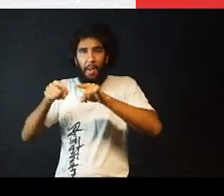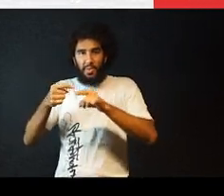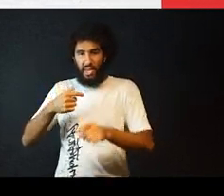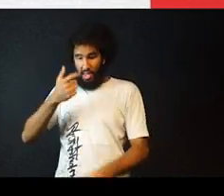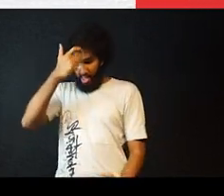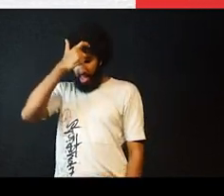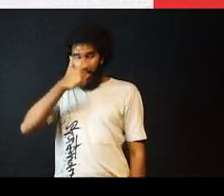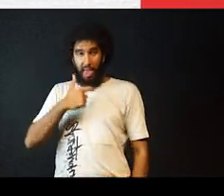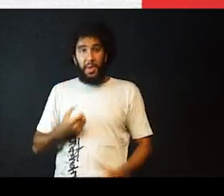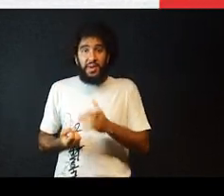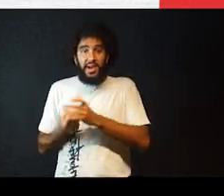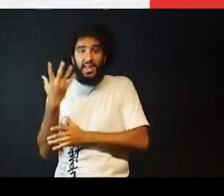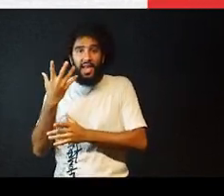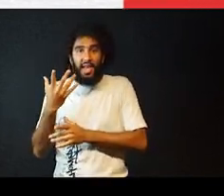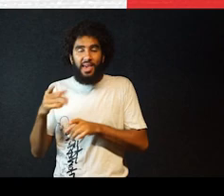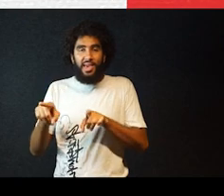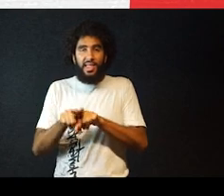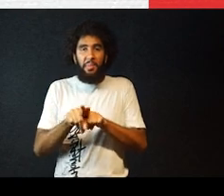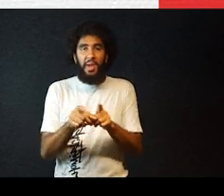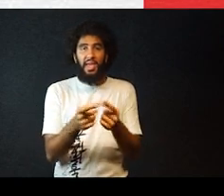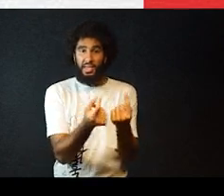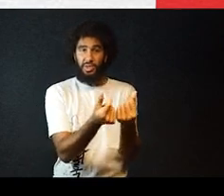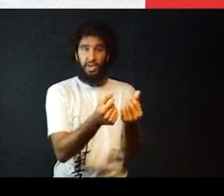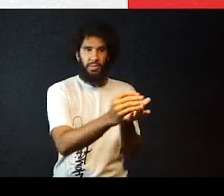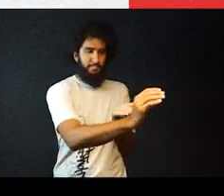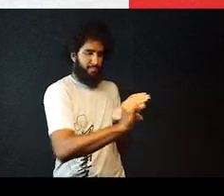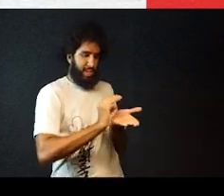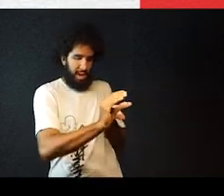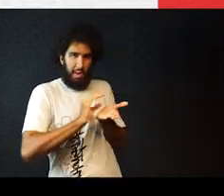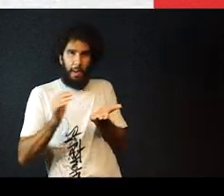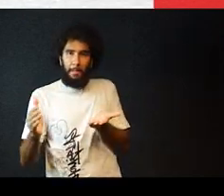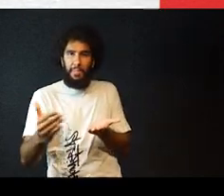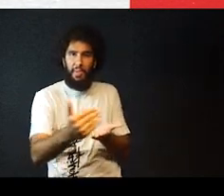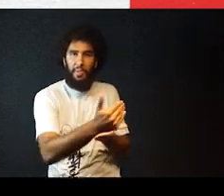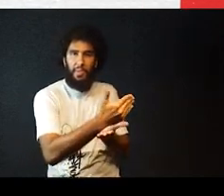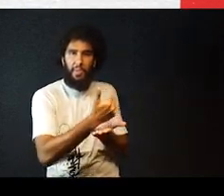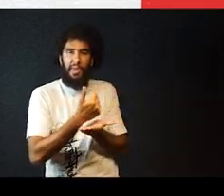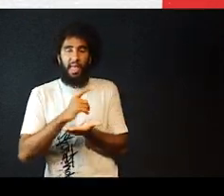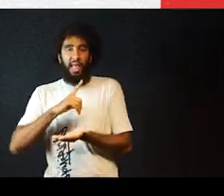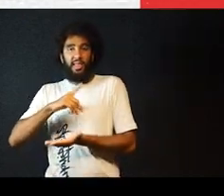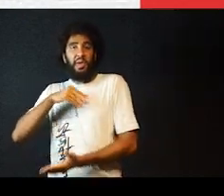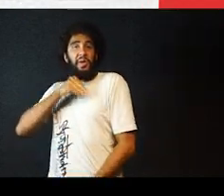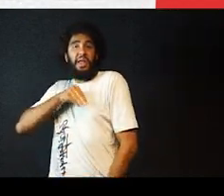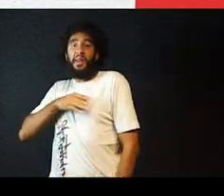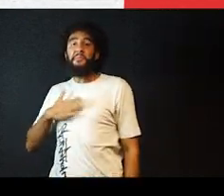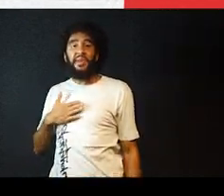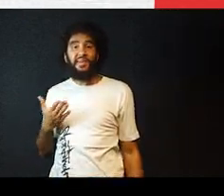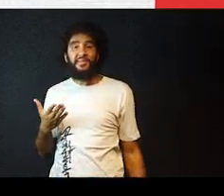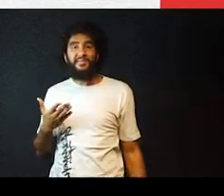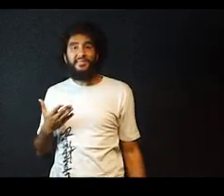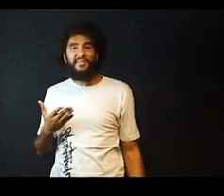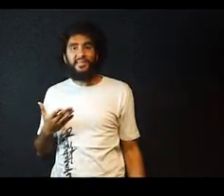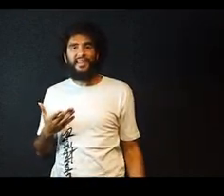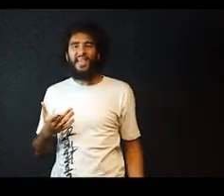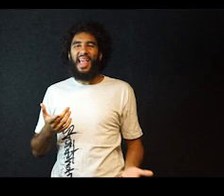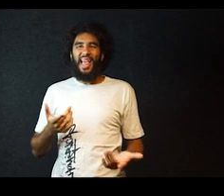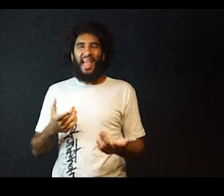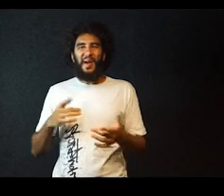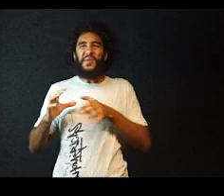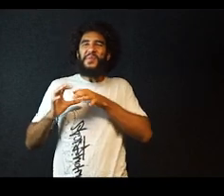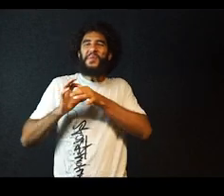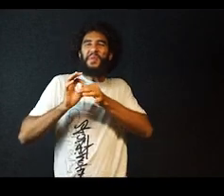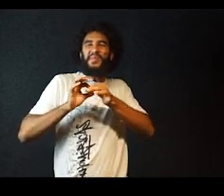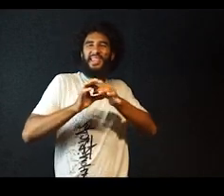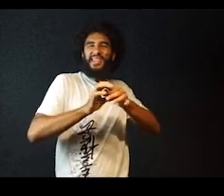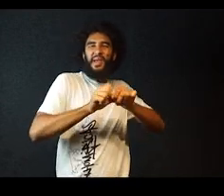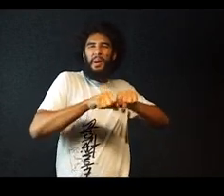essa música que eu criei autoral e arrecadar dinheiro com isso, e daí eu tenho uma renda. Isso é um contexto